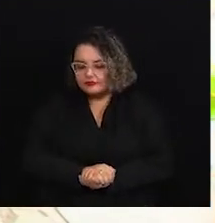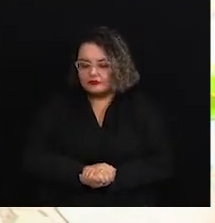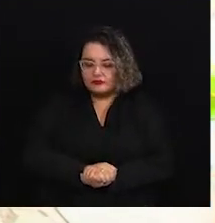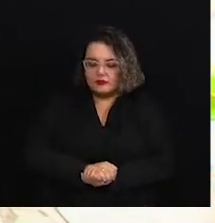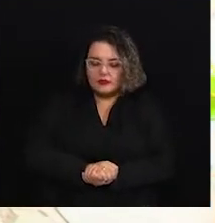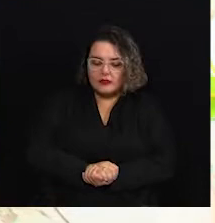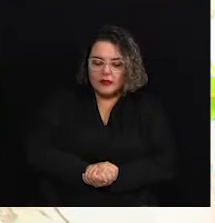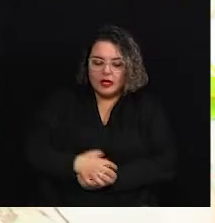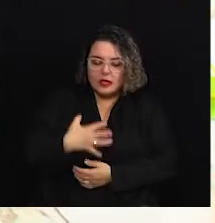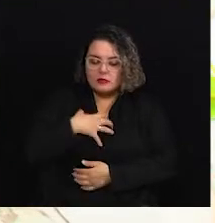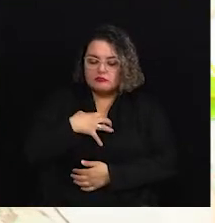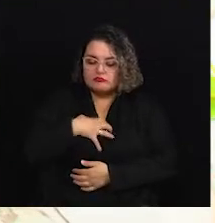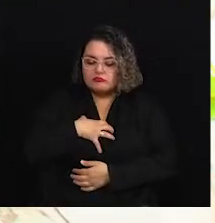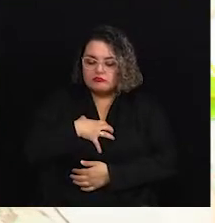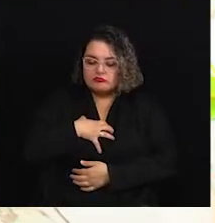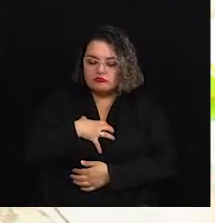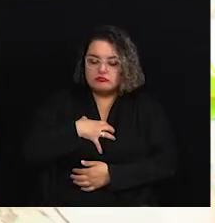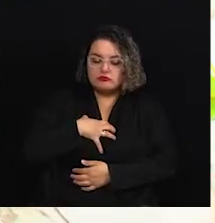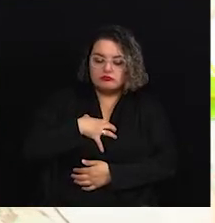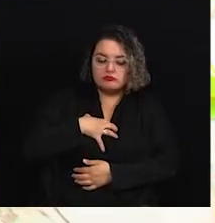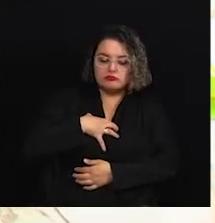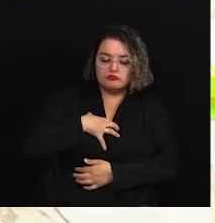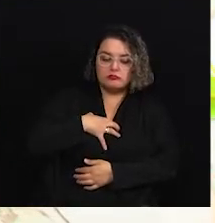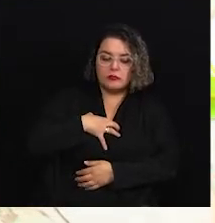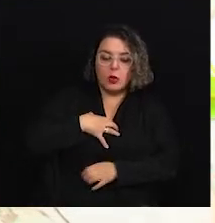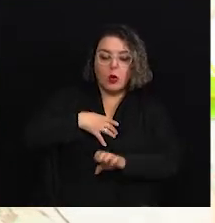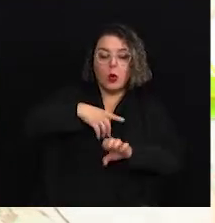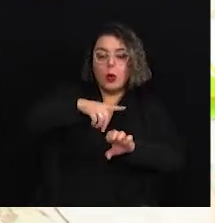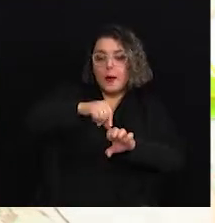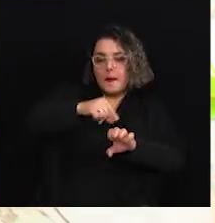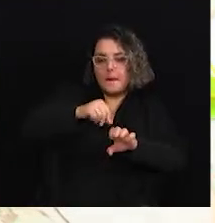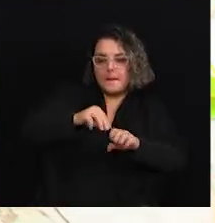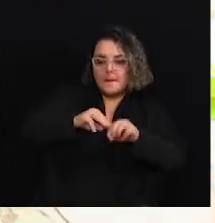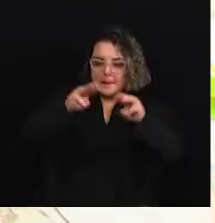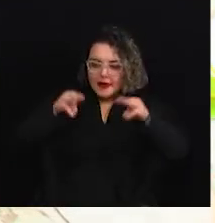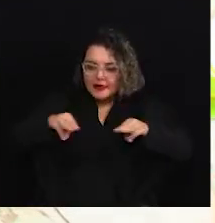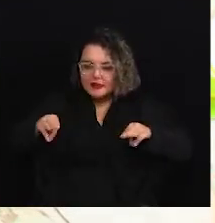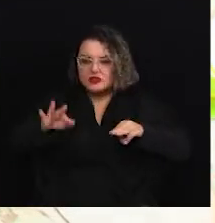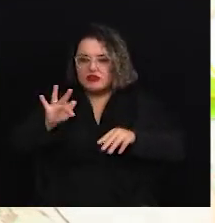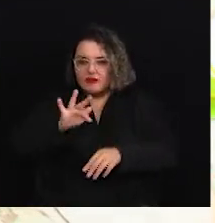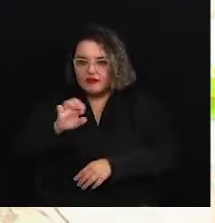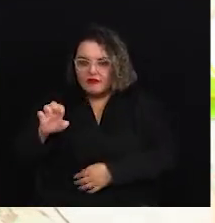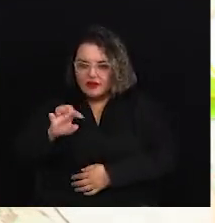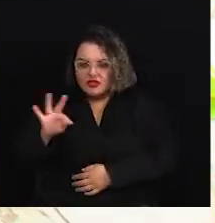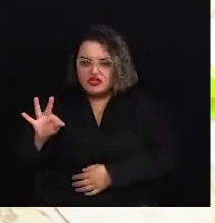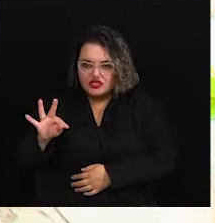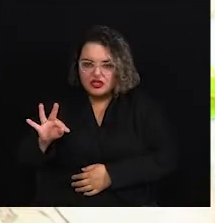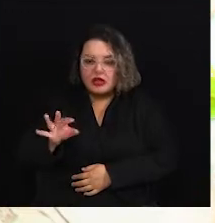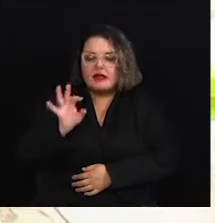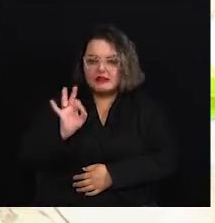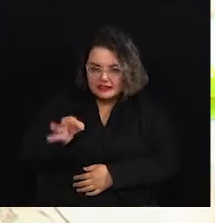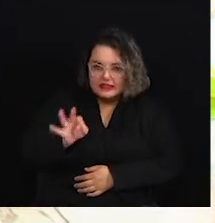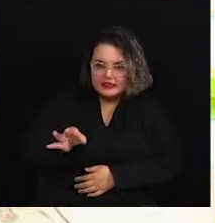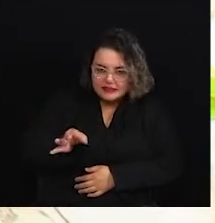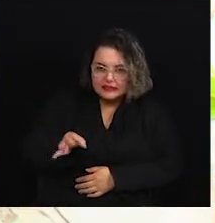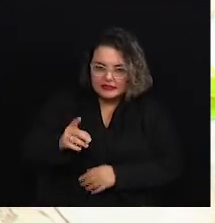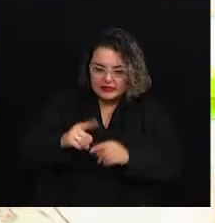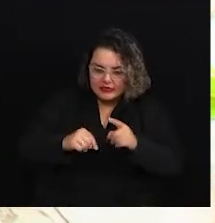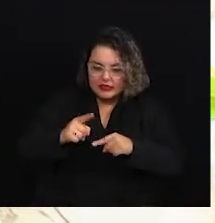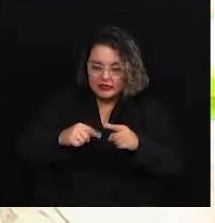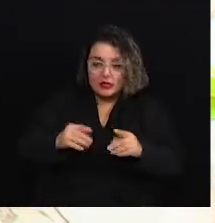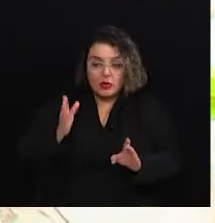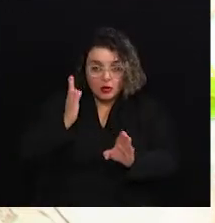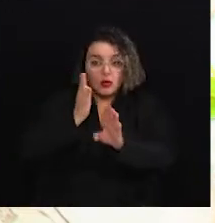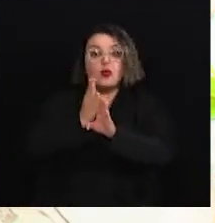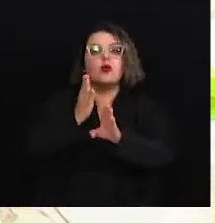exatamente sobre isso. Eu me sinto assim, um empreendedor market fit. Market fit é basicamente ter a certeza de que seu